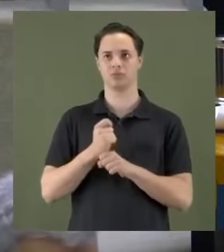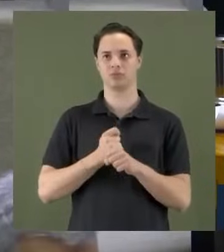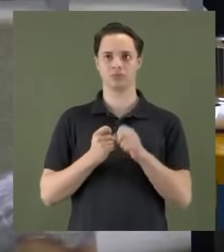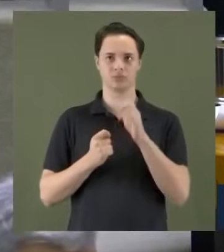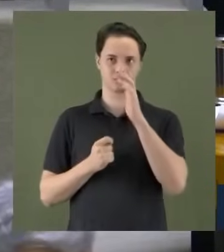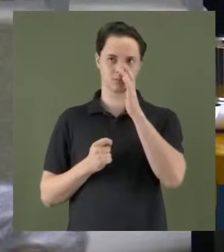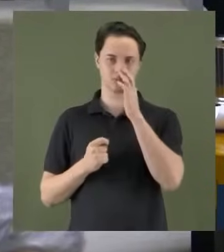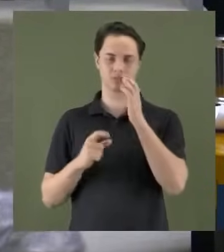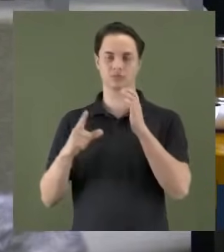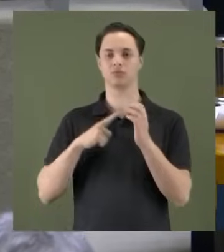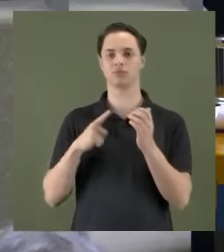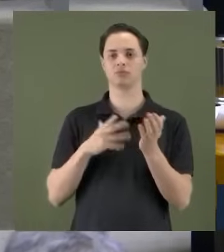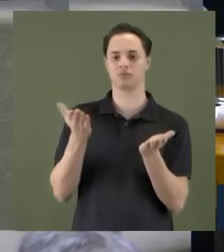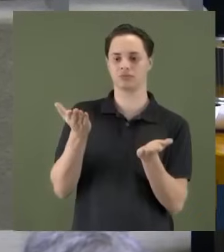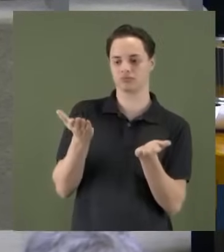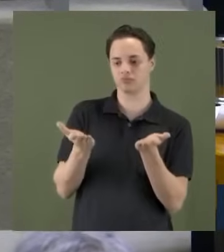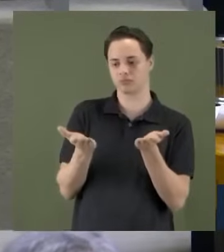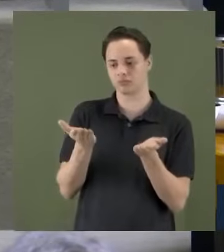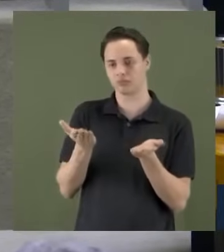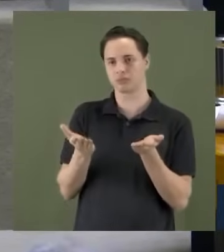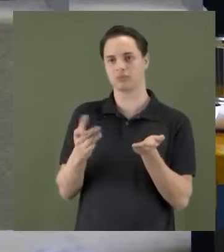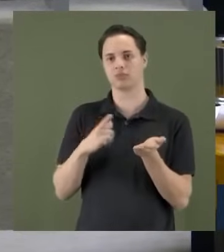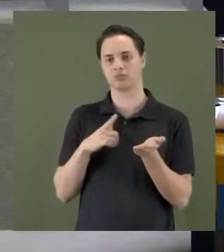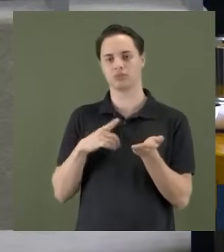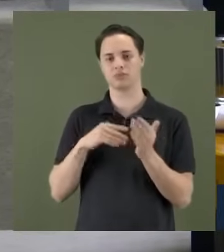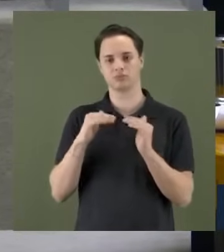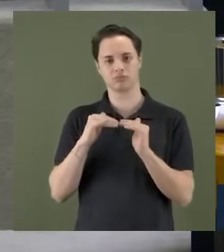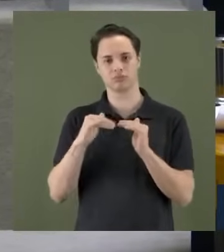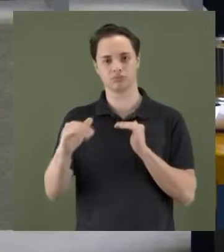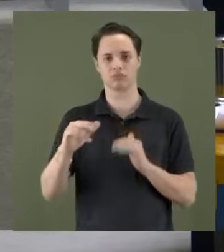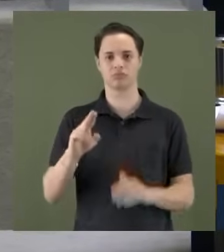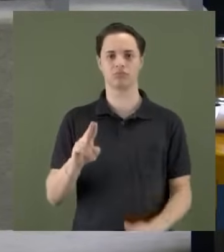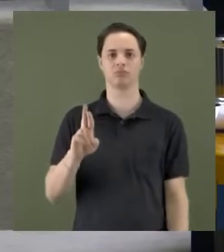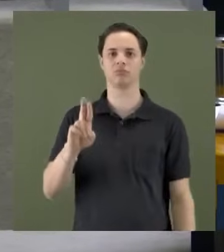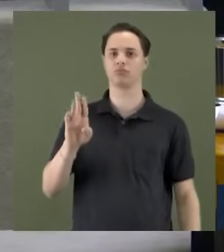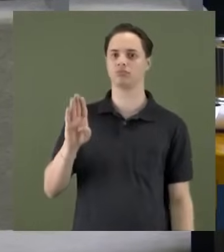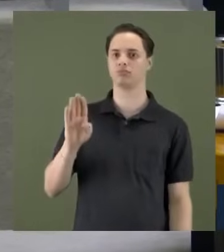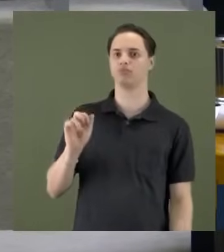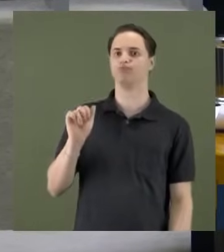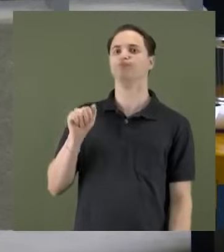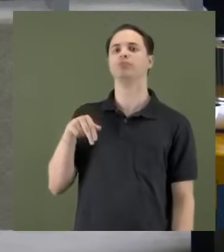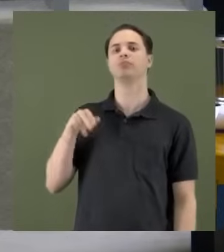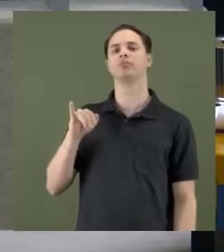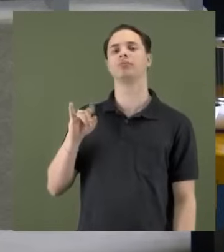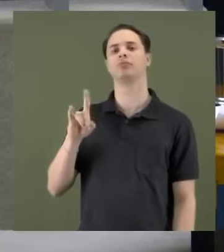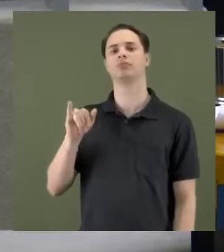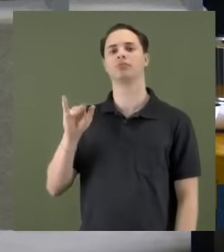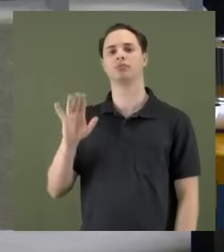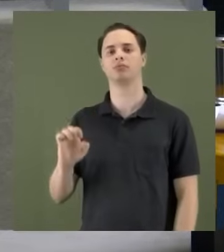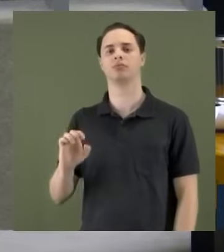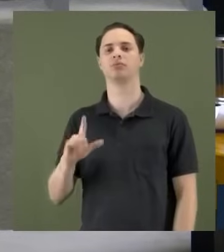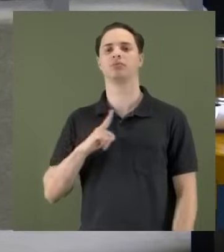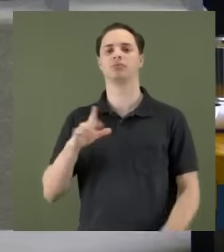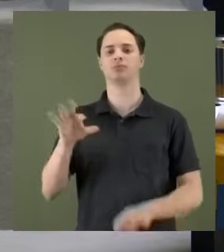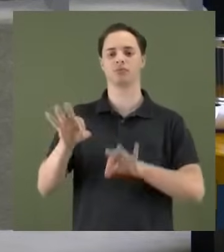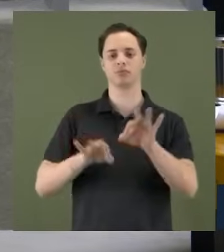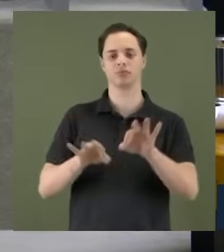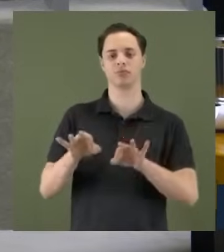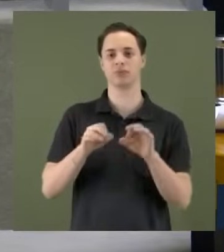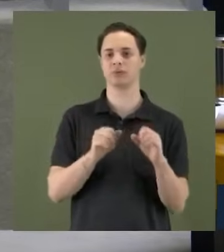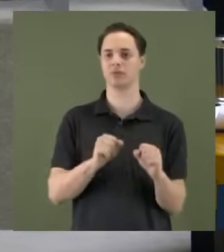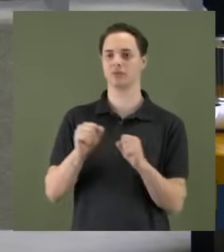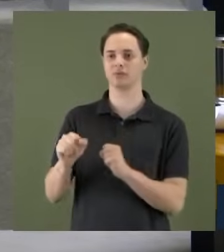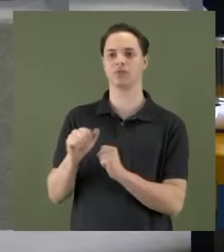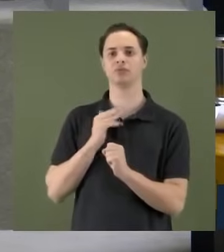Da moderação, da urbanidade, da civilidade, da separação dos poderes,